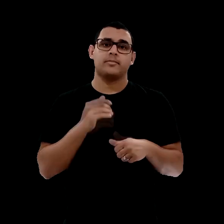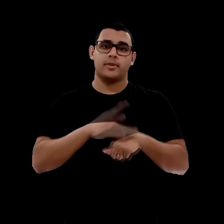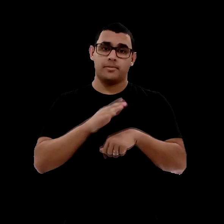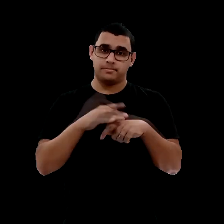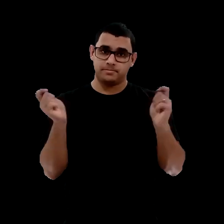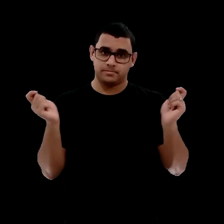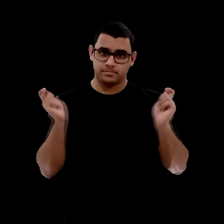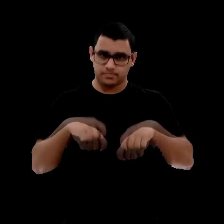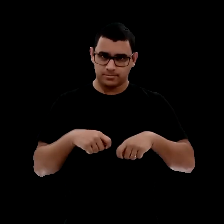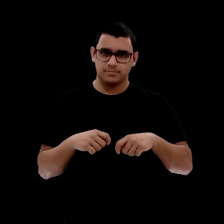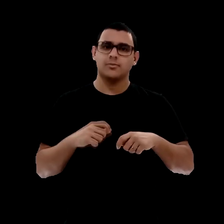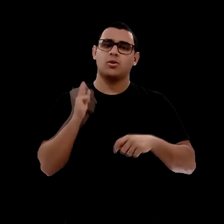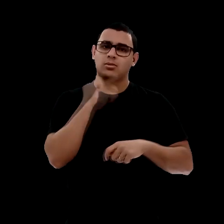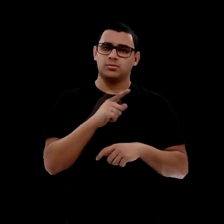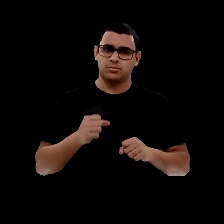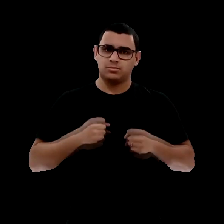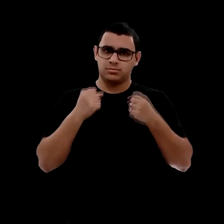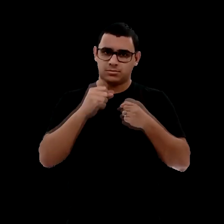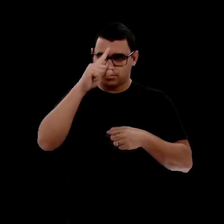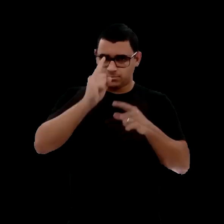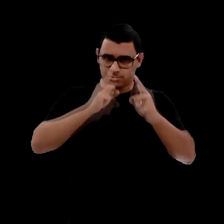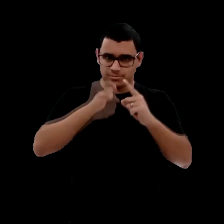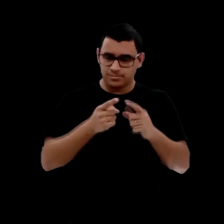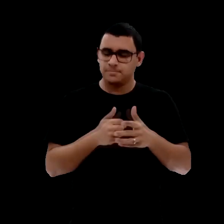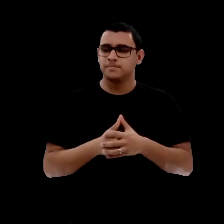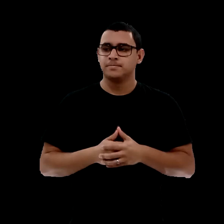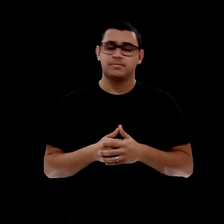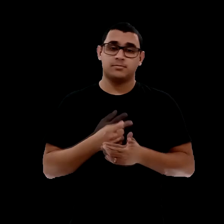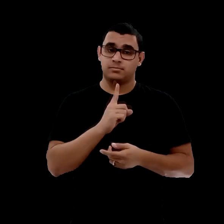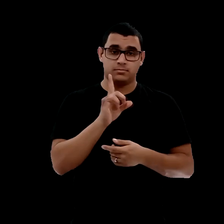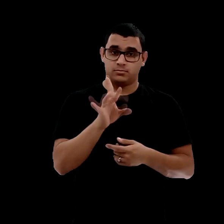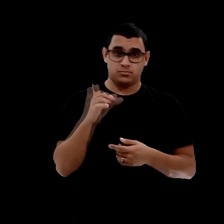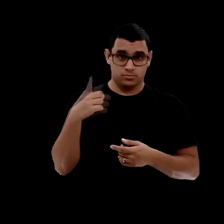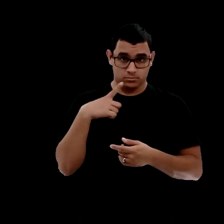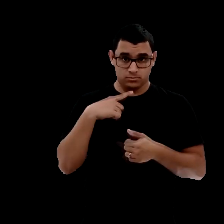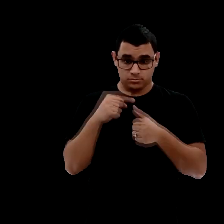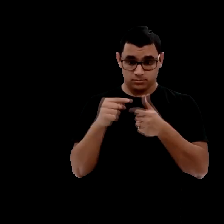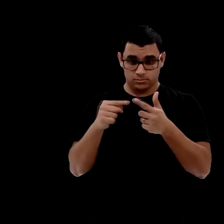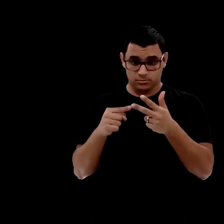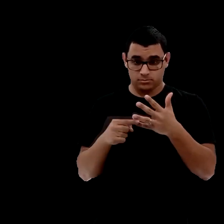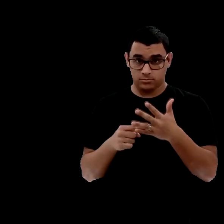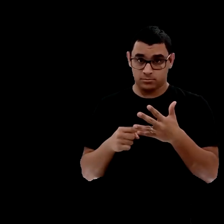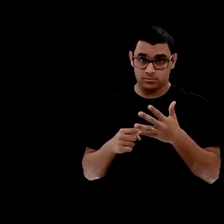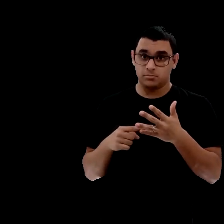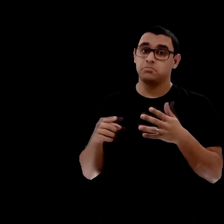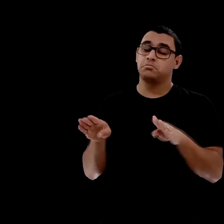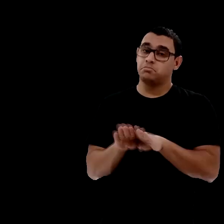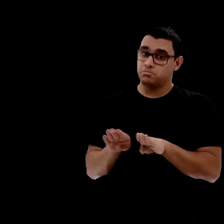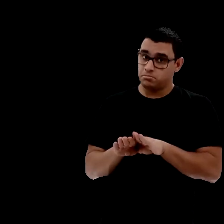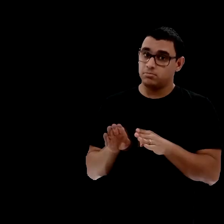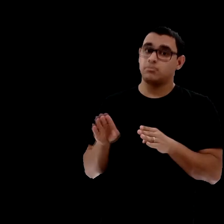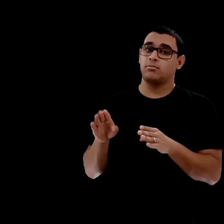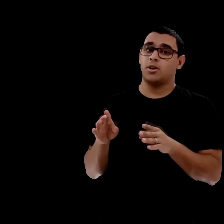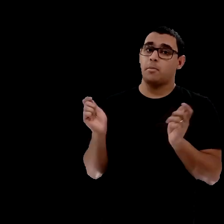a capacidade de mandar. Não basta possuir os recursos também. Mesmo que você